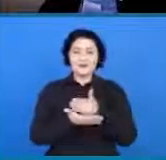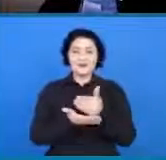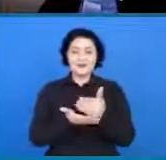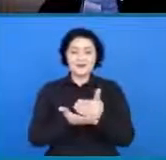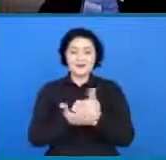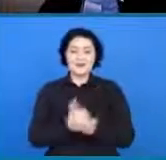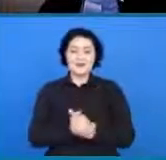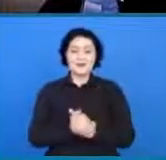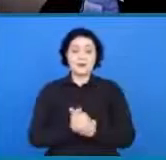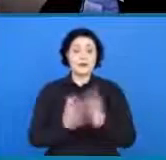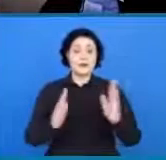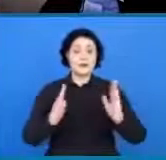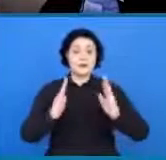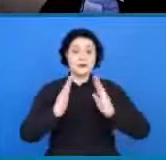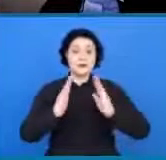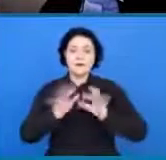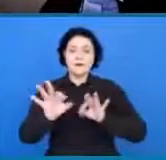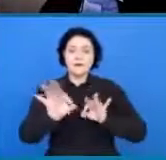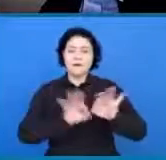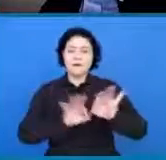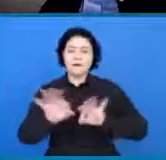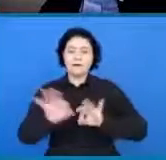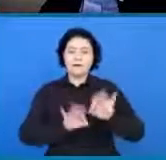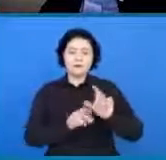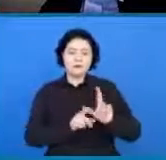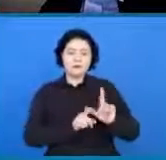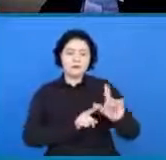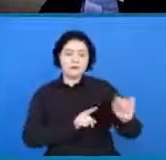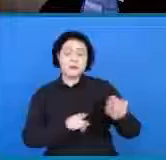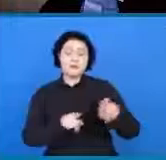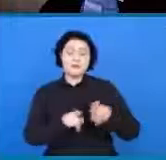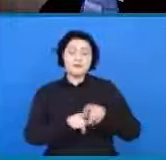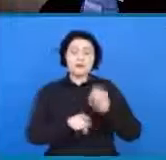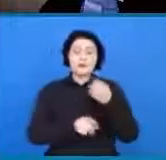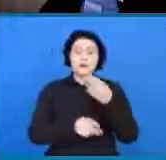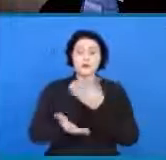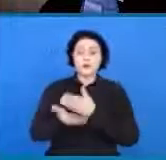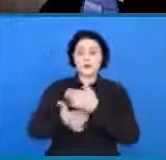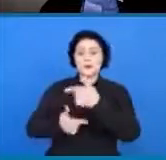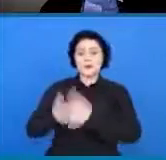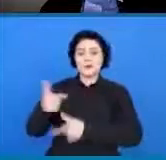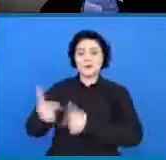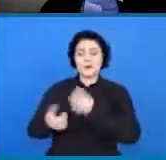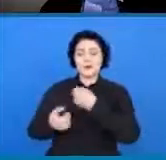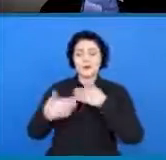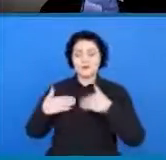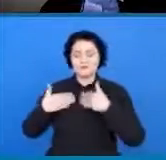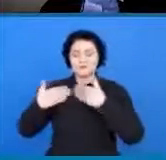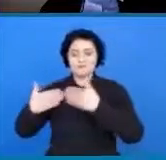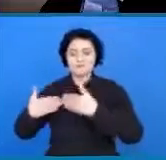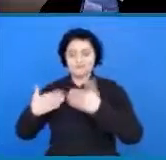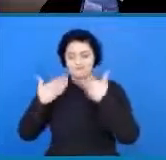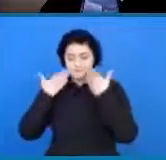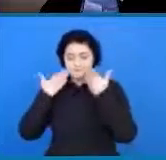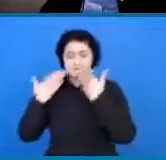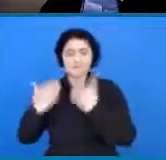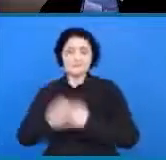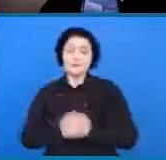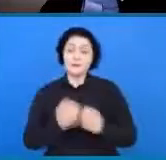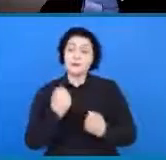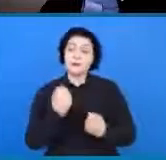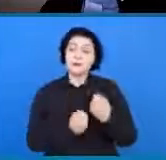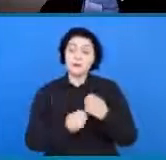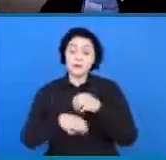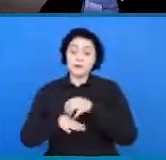em casa se preparando para sair ou para assumir as tarefas pela frente e nos seus carros